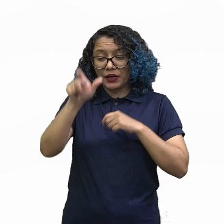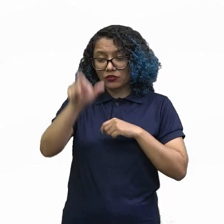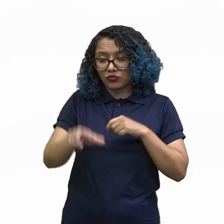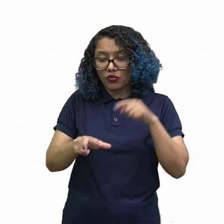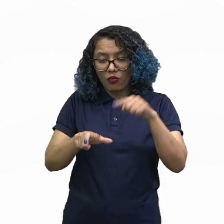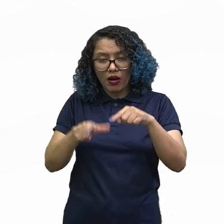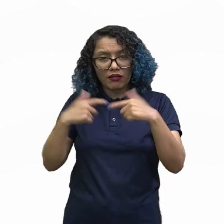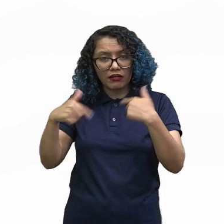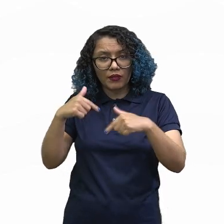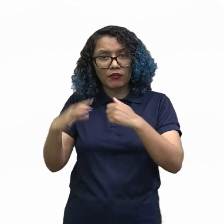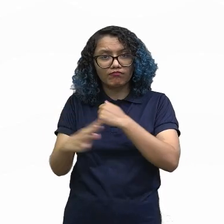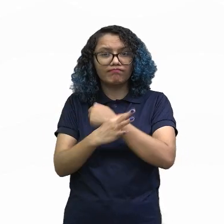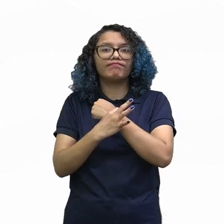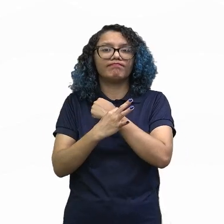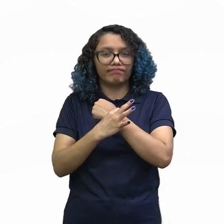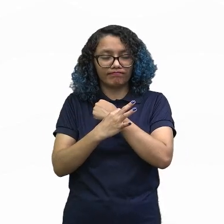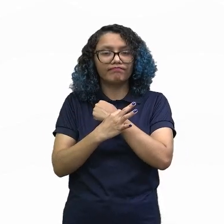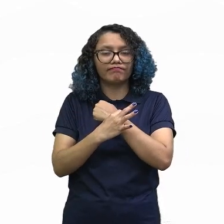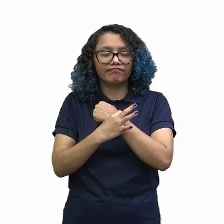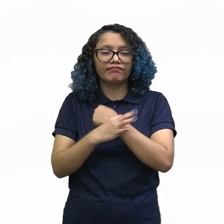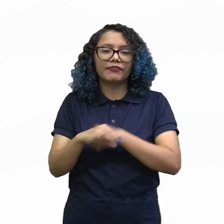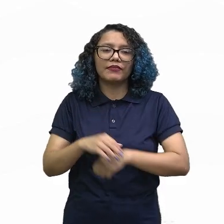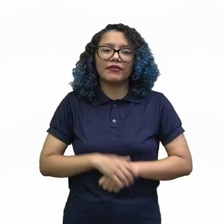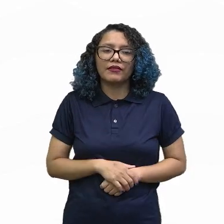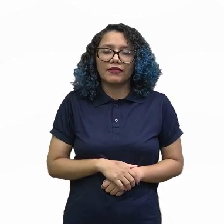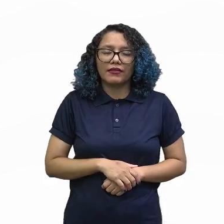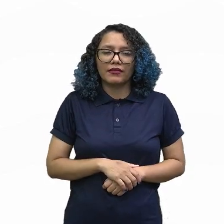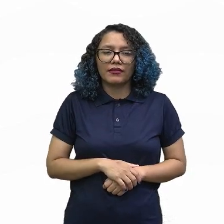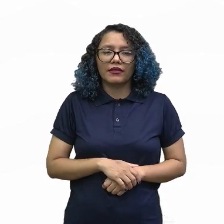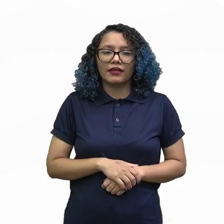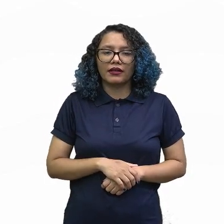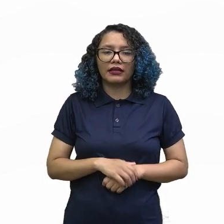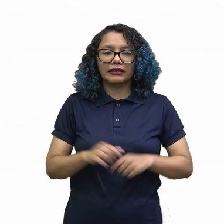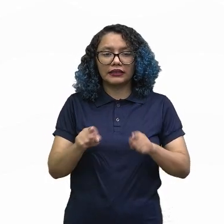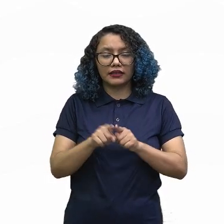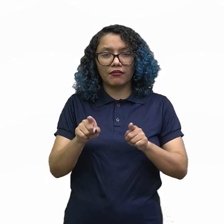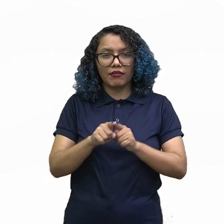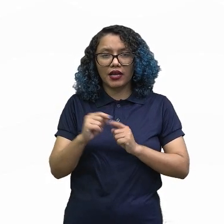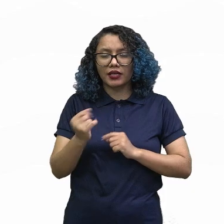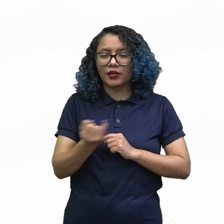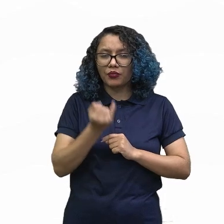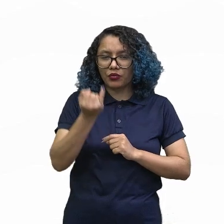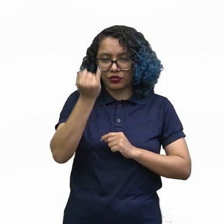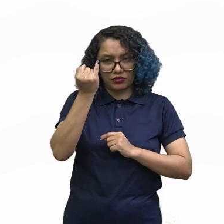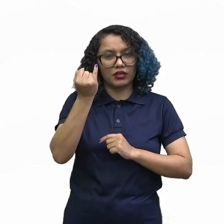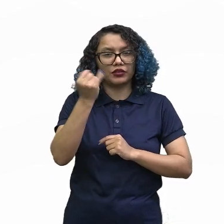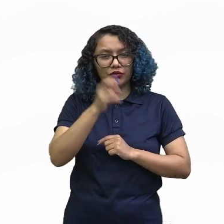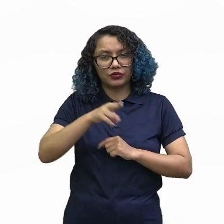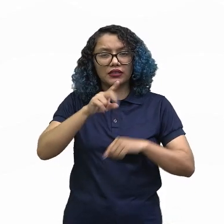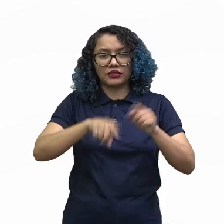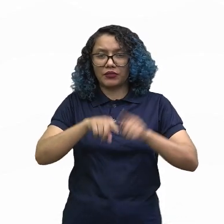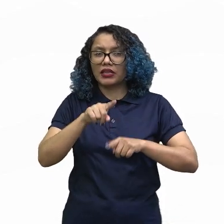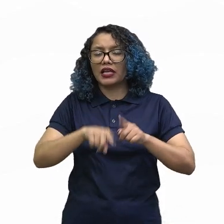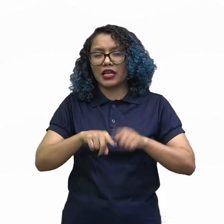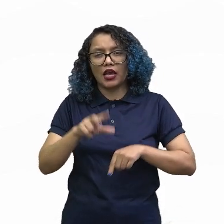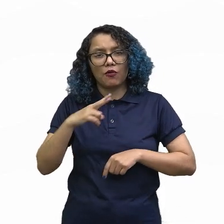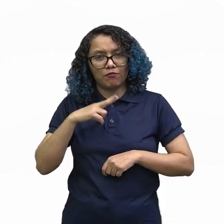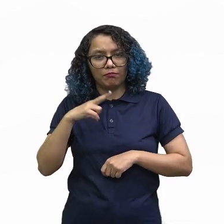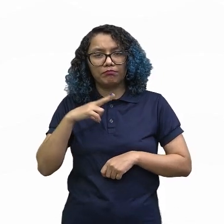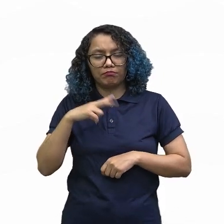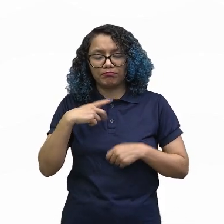trabalhador. Muito importante utilizar os equipamentos de proteção individual,